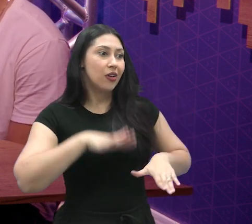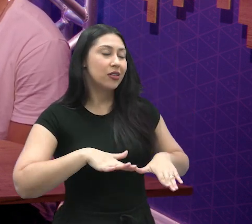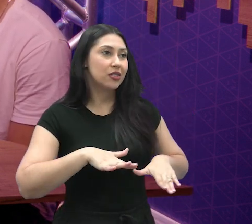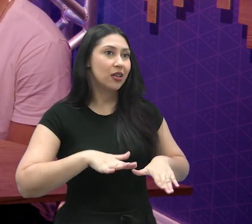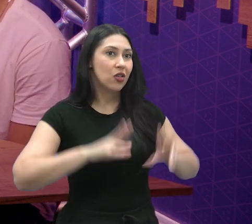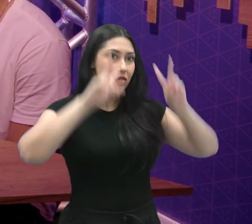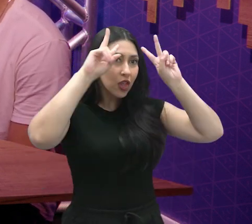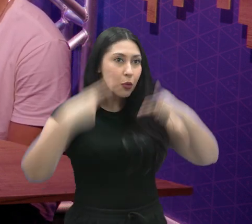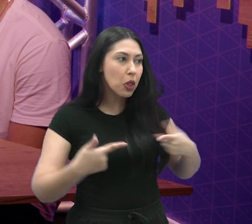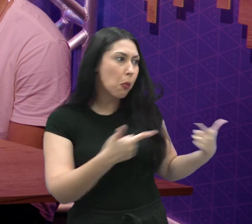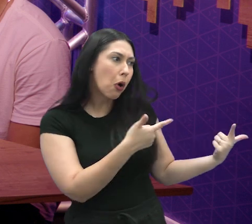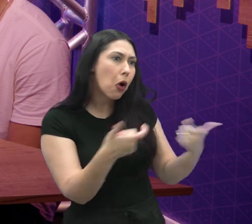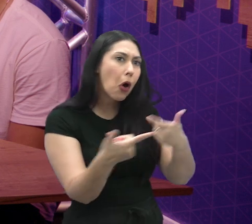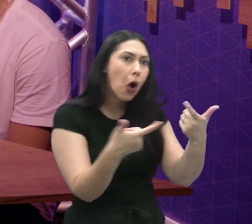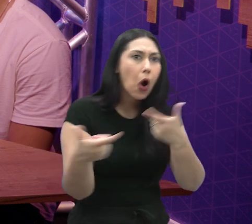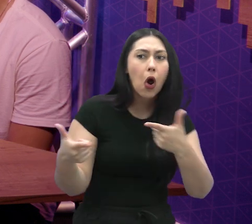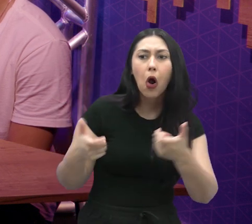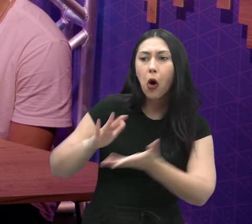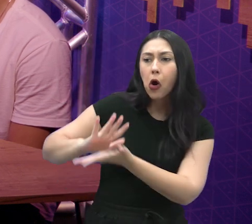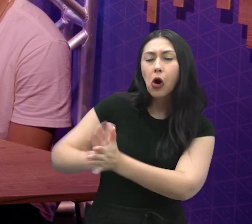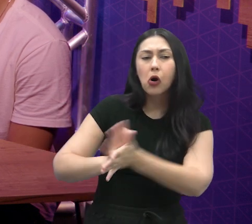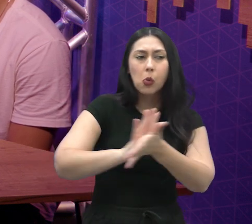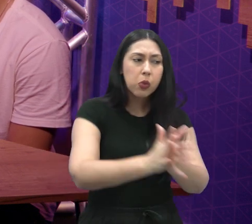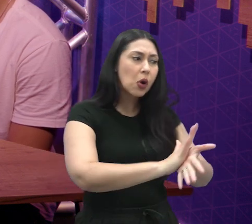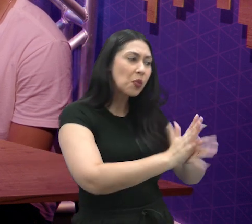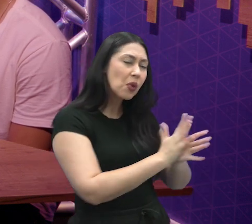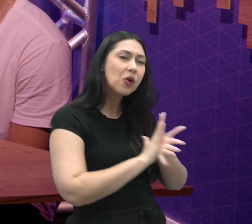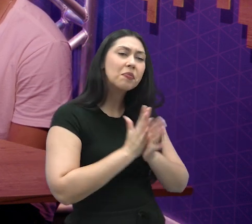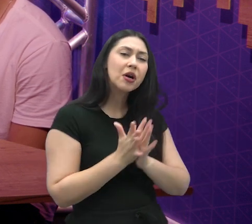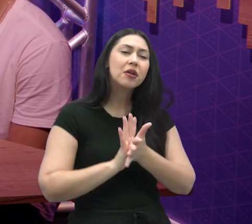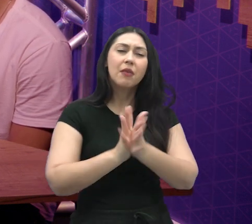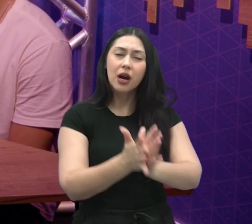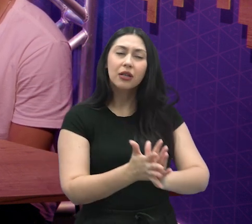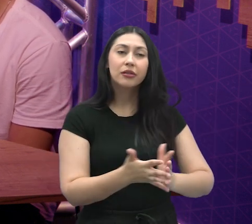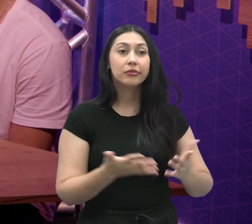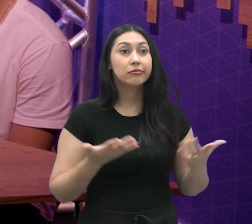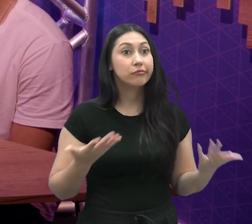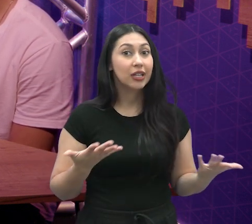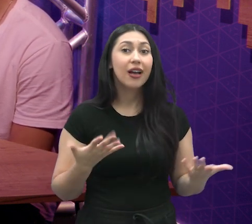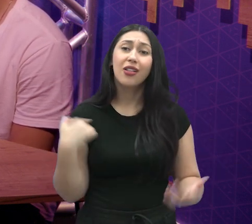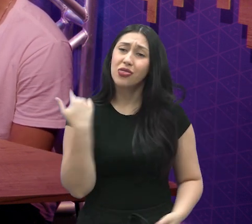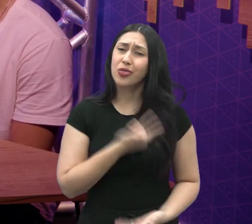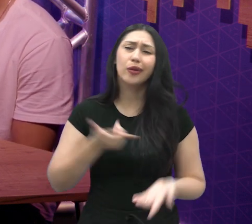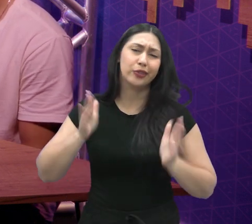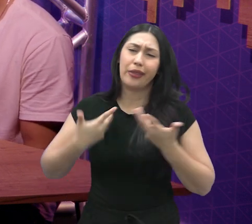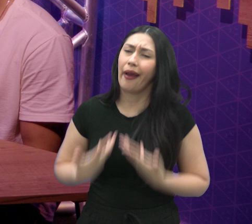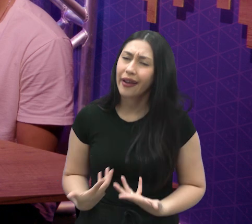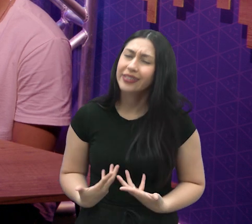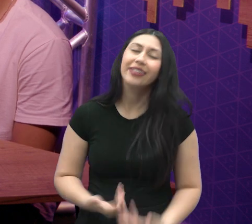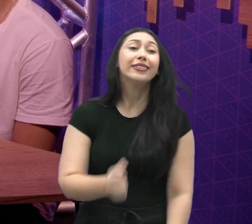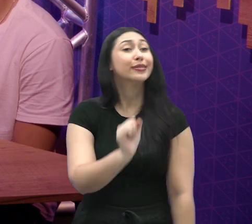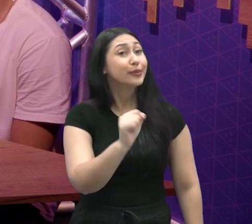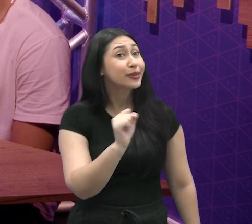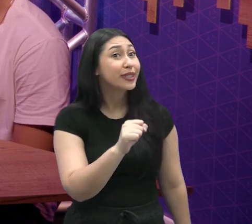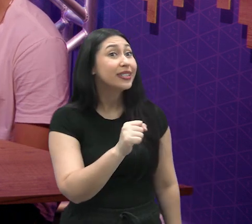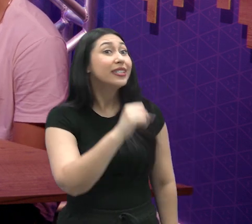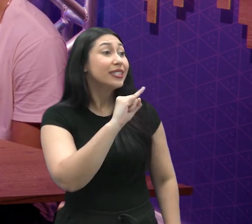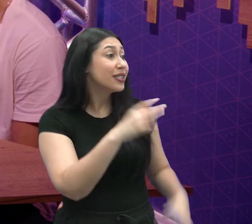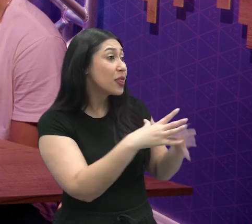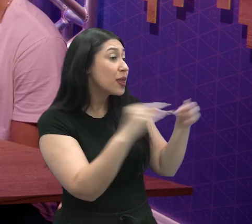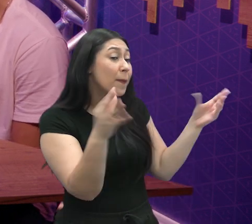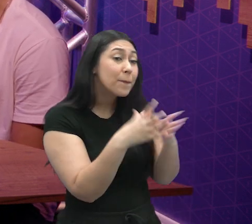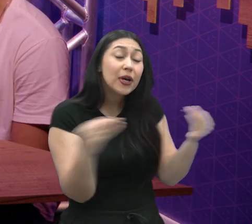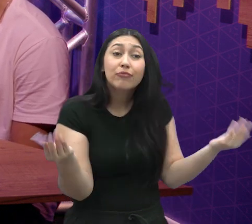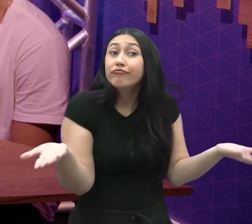quantos momentos o ser humano não entra em guerra e convive, né, com a guerra? Então, se a gente